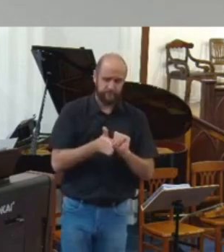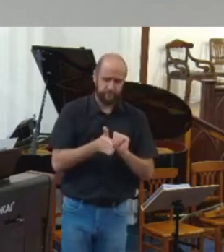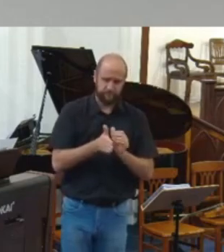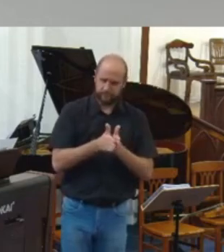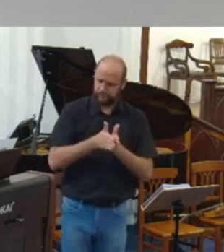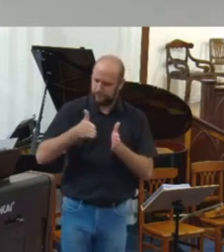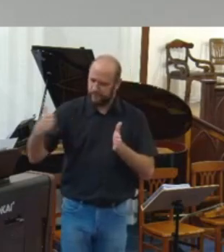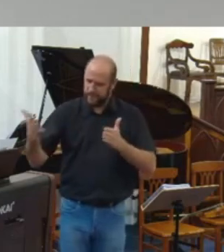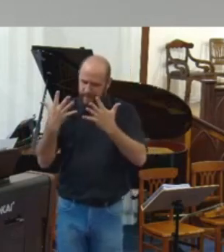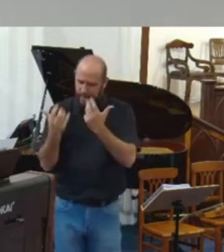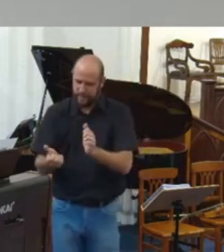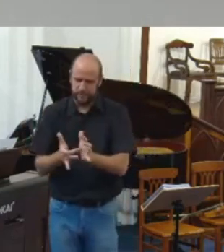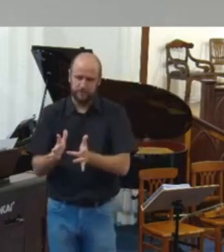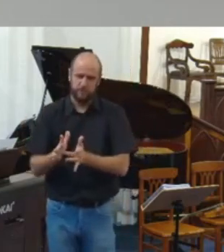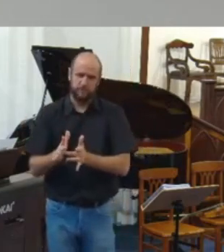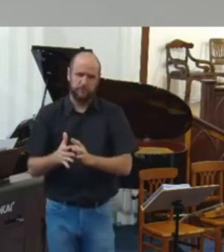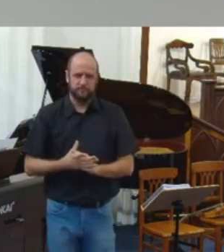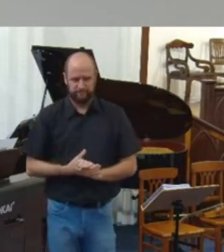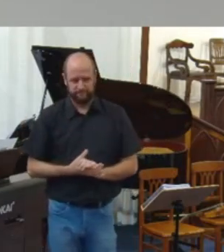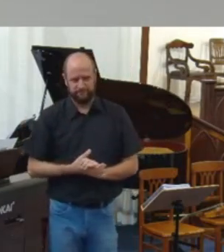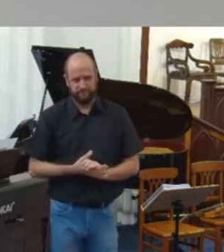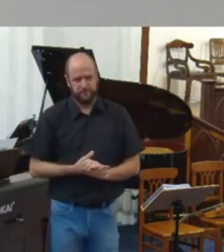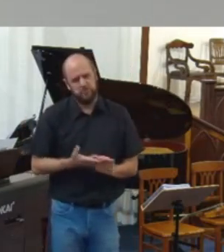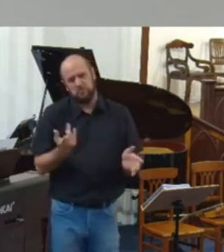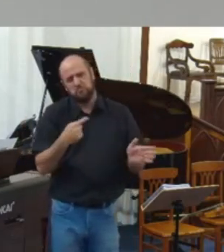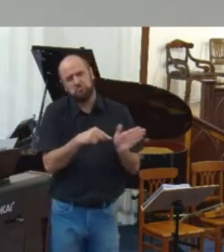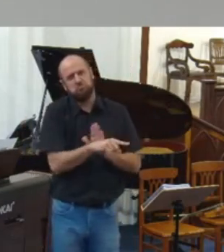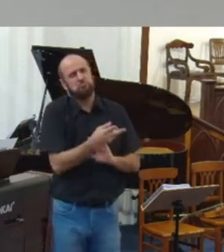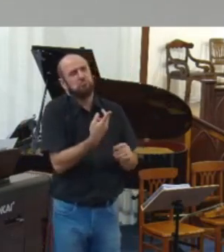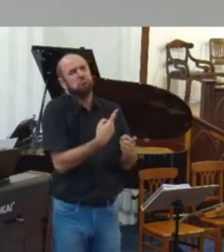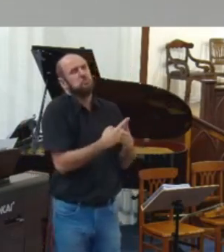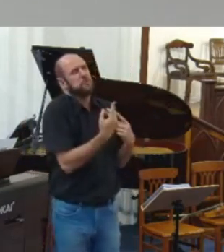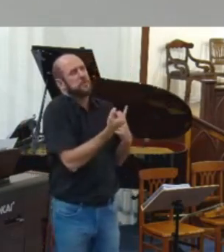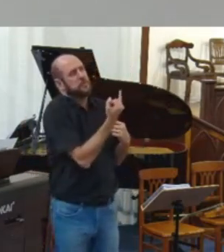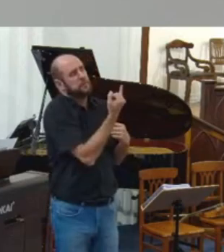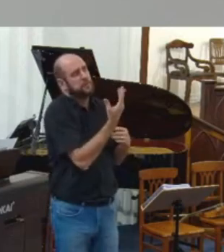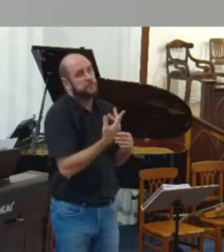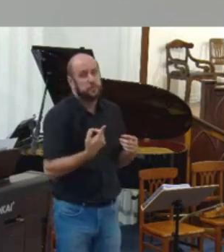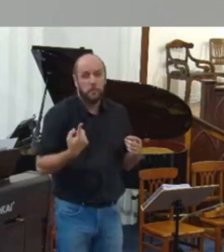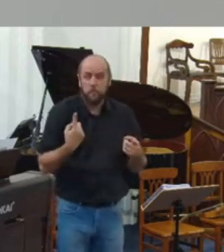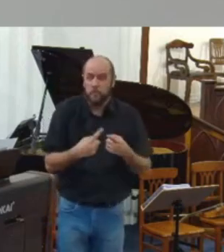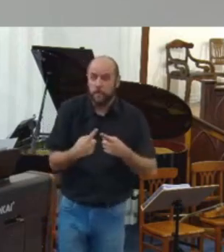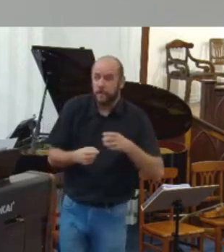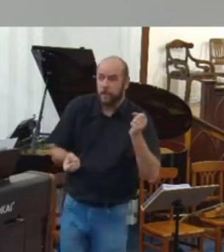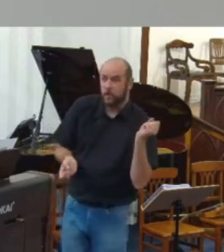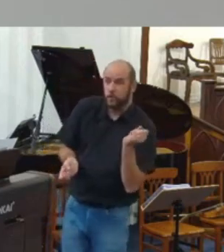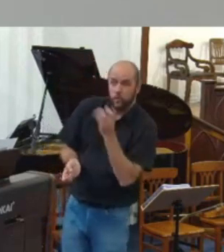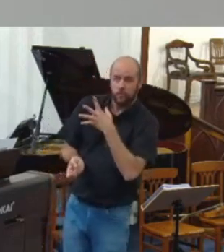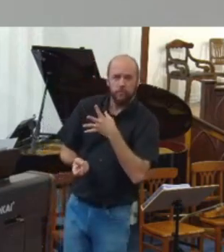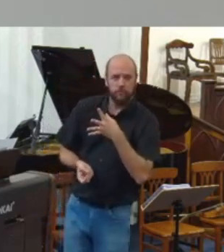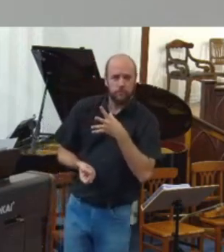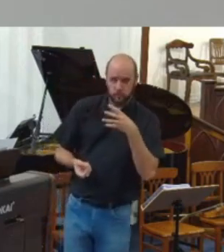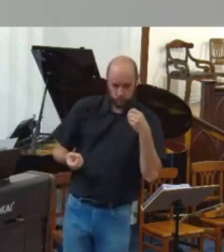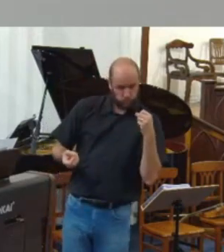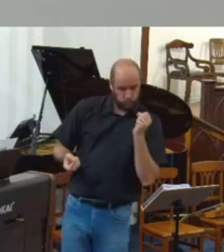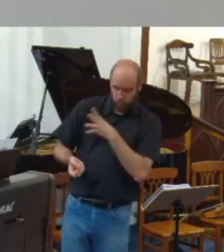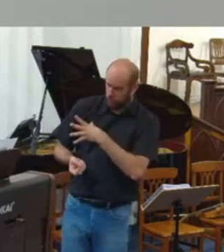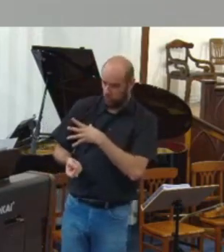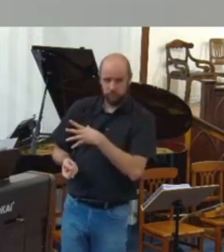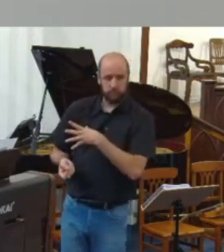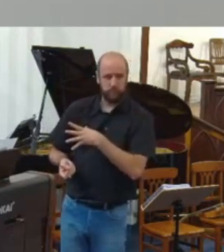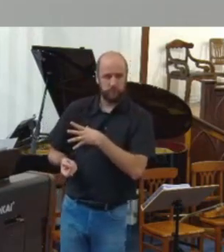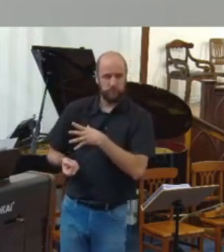Por que é importante falar sobre isso, irmãos? Porque nova vida é nova criação. Algo se fez novo mesmo dentro